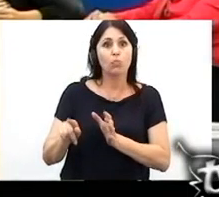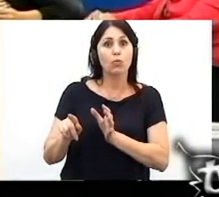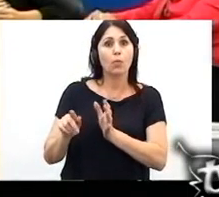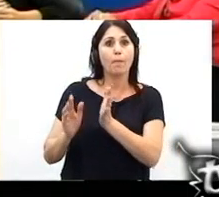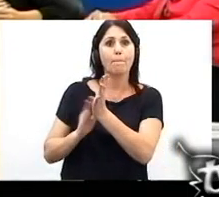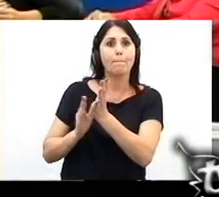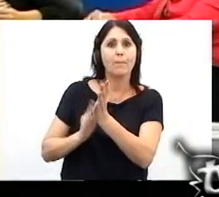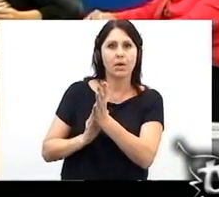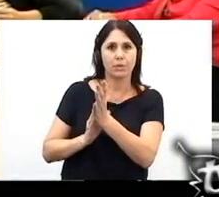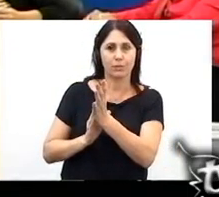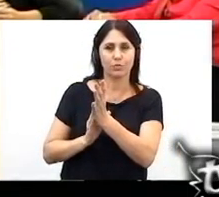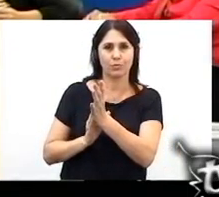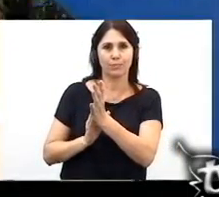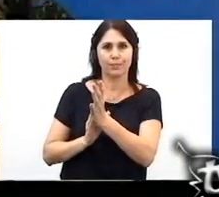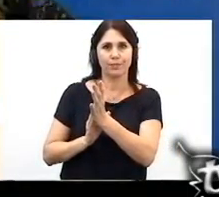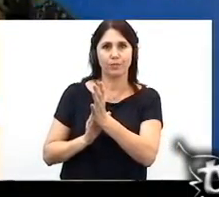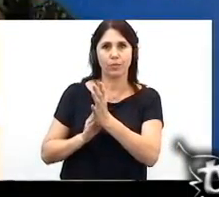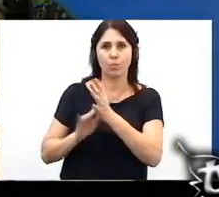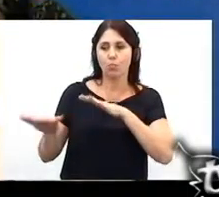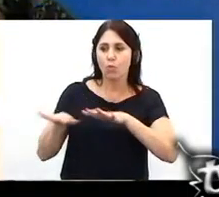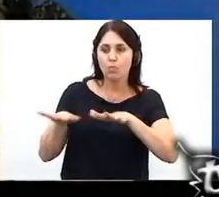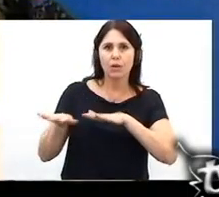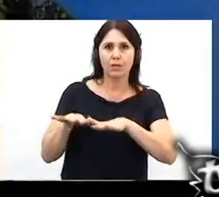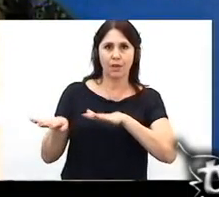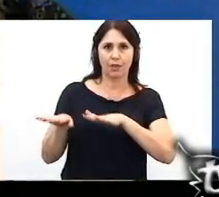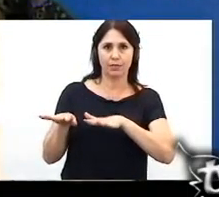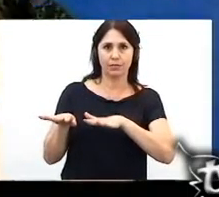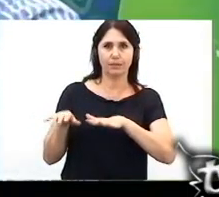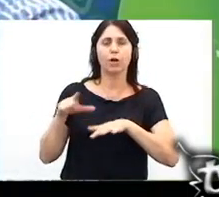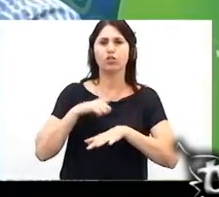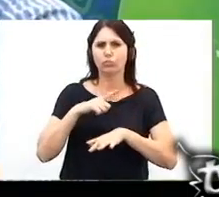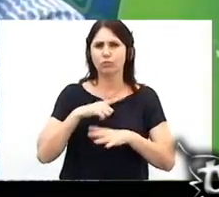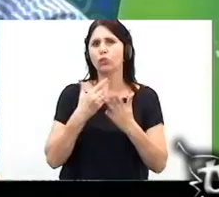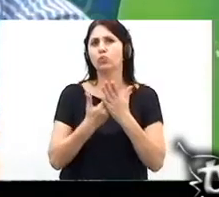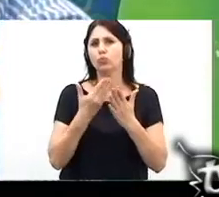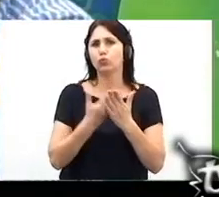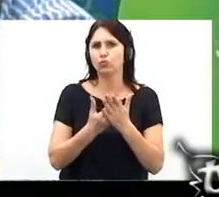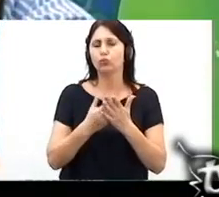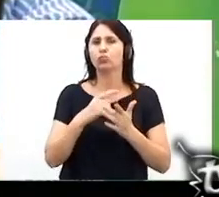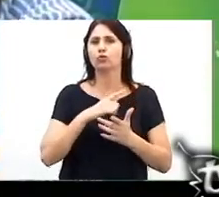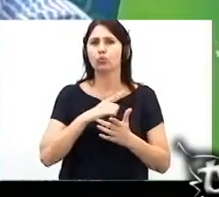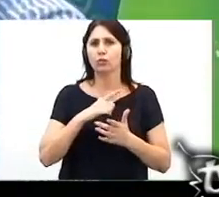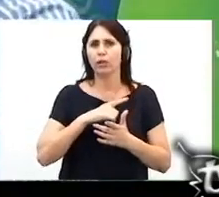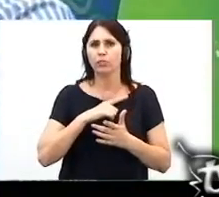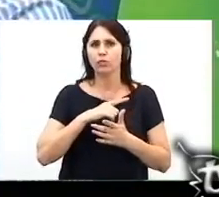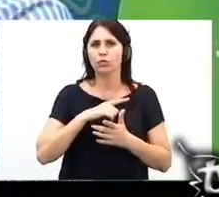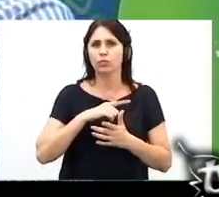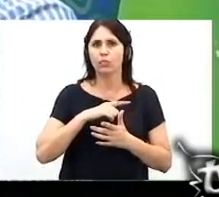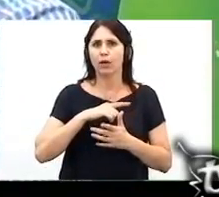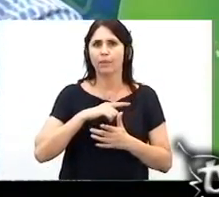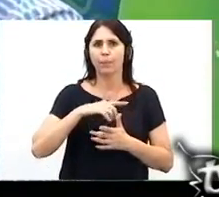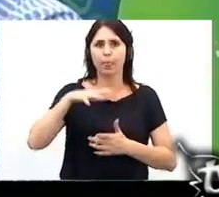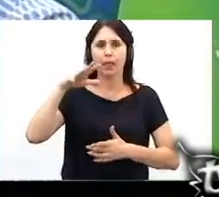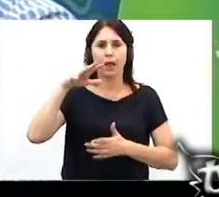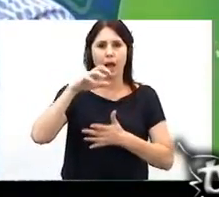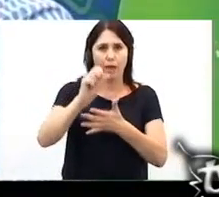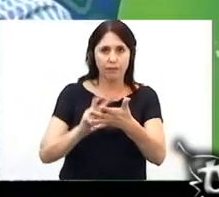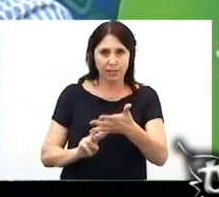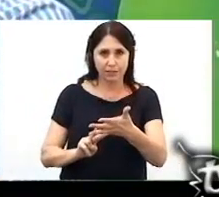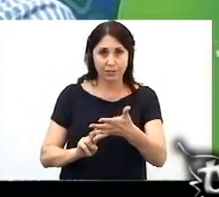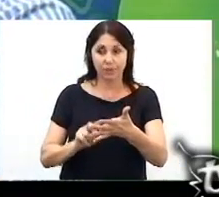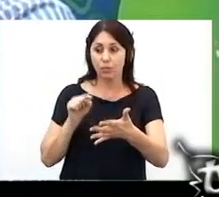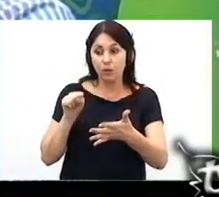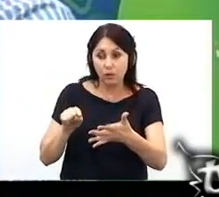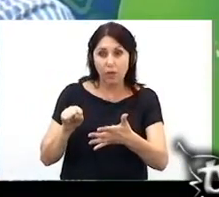do Universidade Educadora é tentarmos fazer uma espécie de tradução pedagógica do nosso plano de